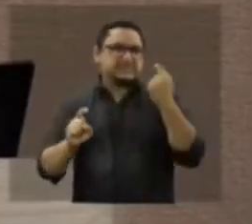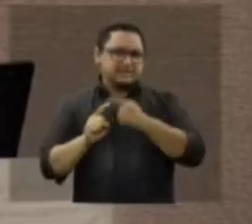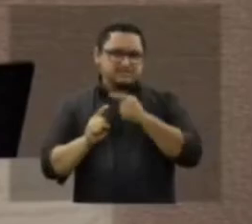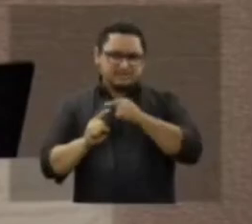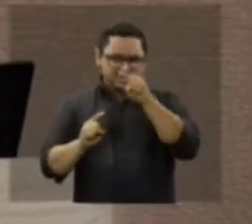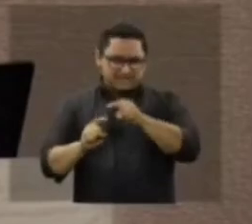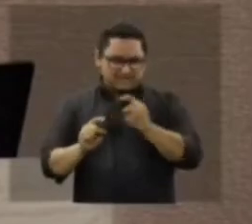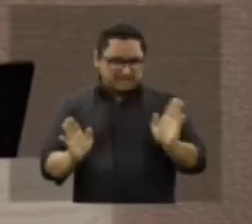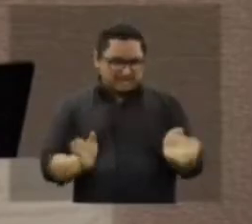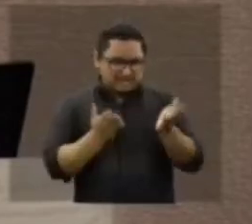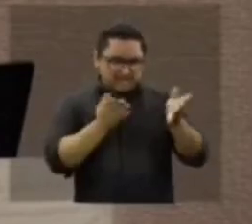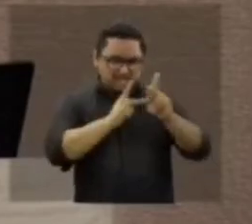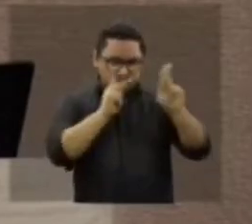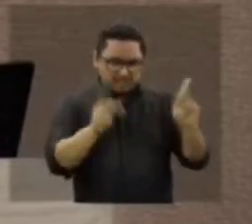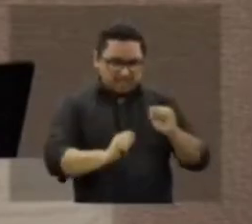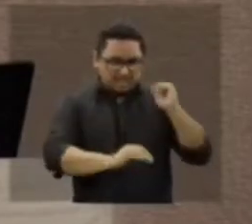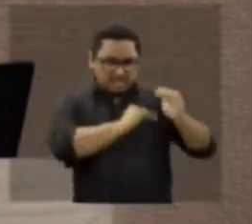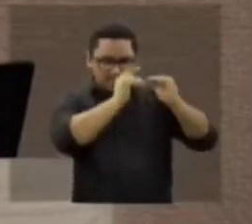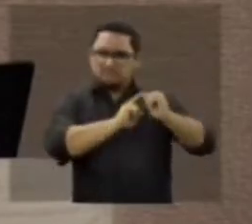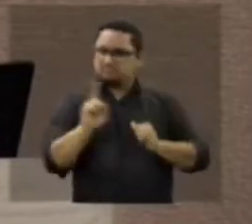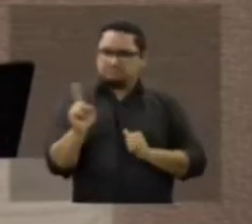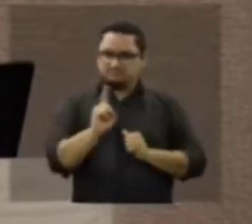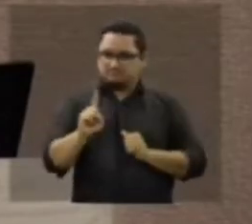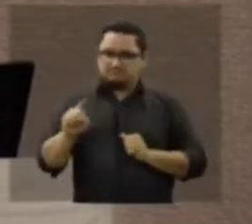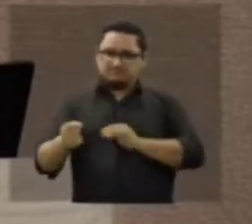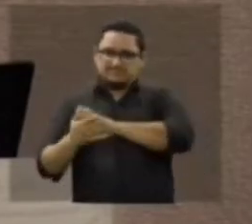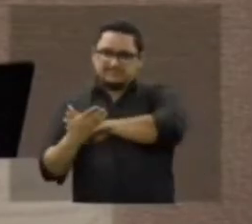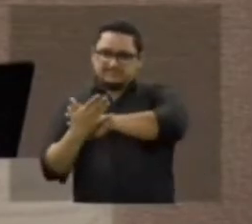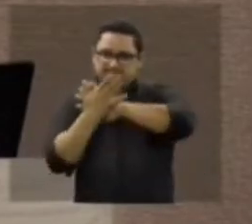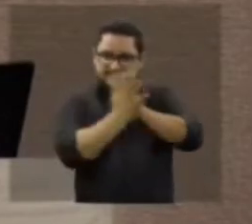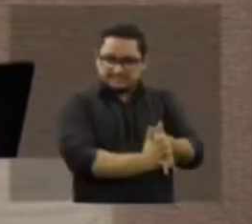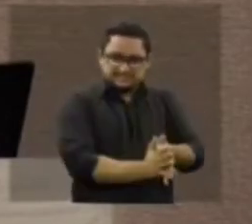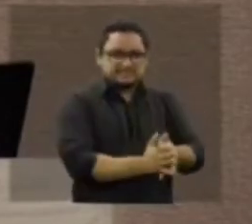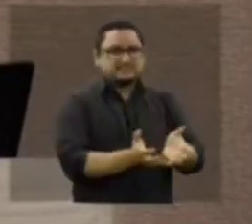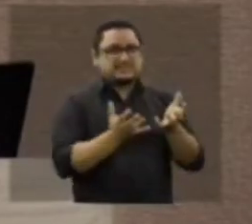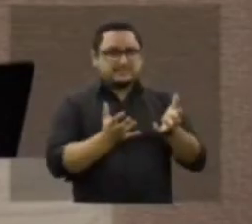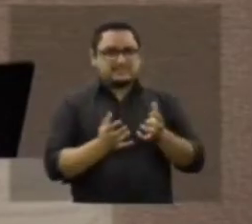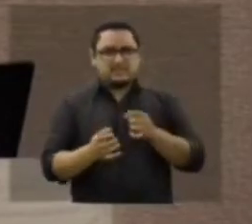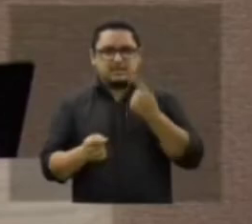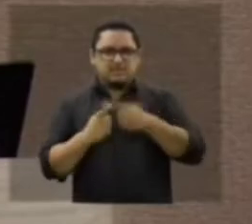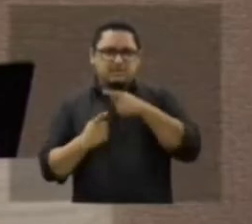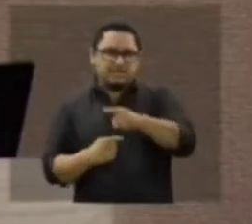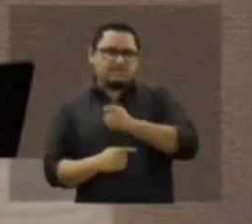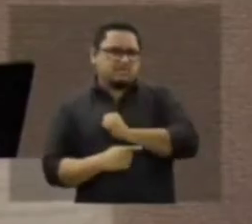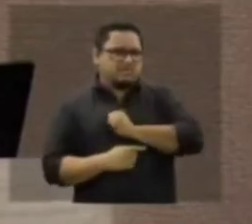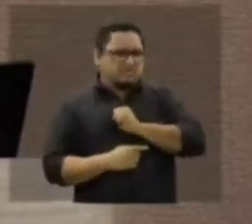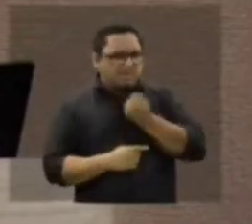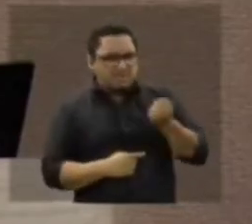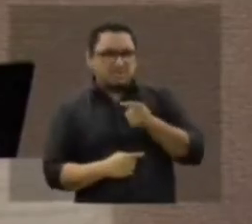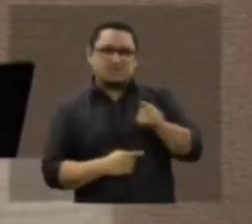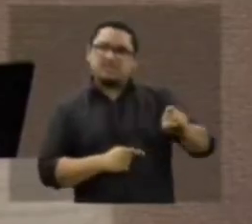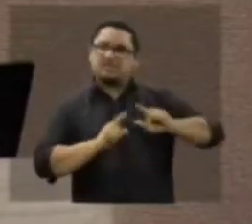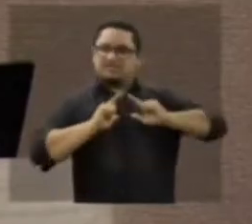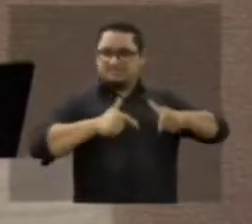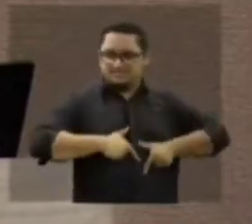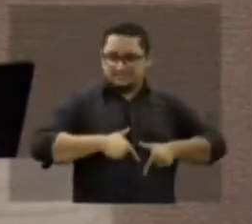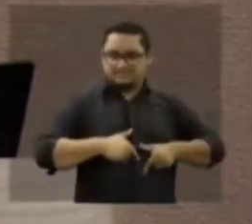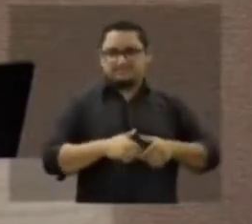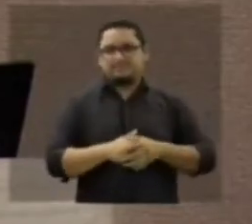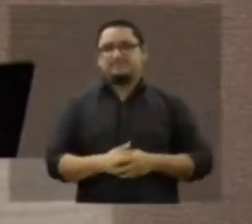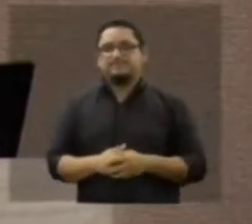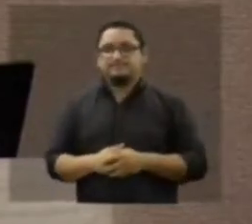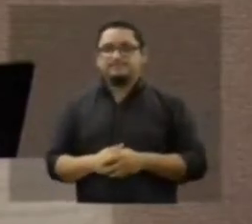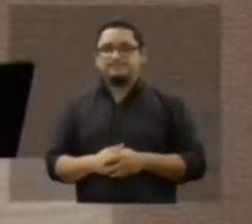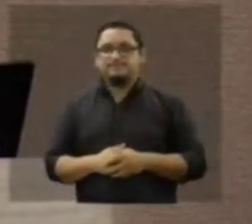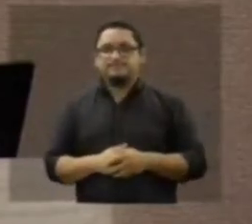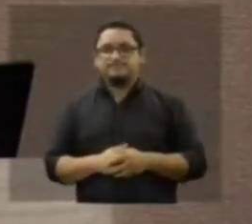de promover a construção da Nação e in cú um ódio e a destruição de Israel nas gerações futuras em